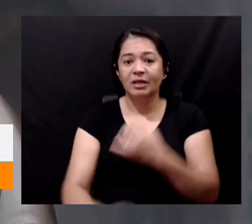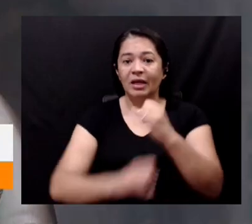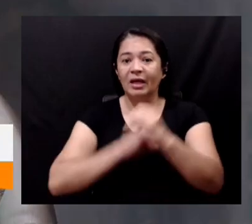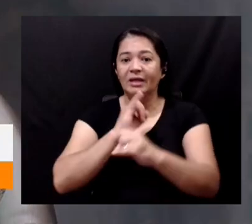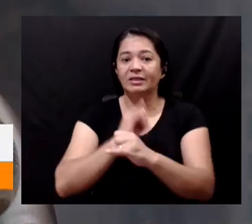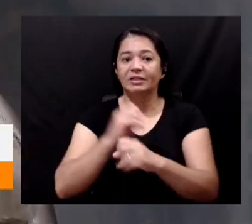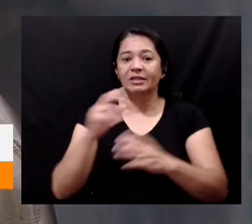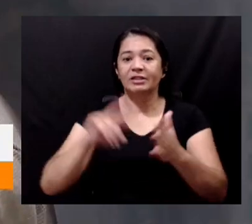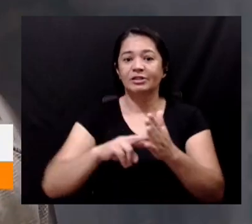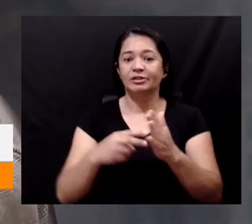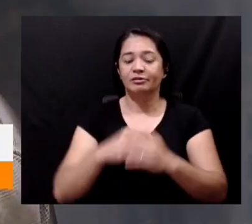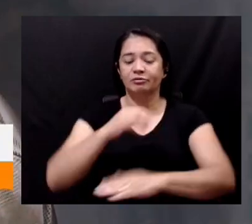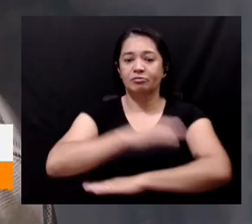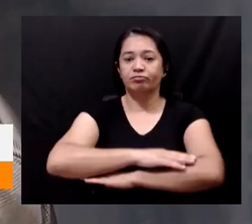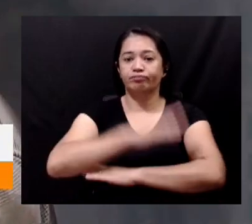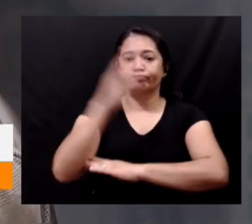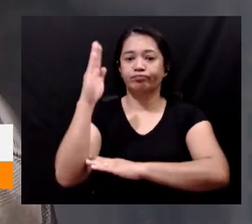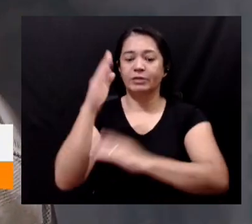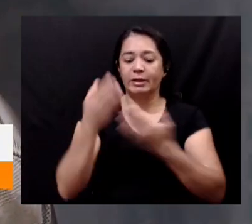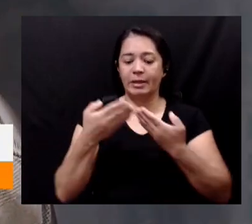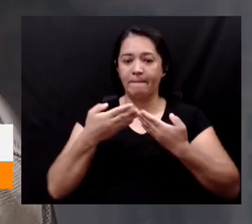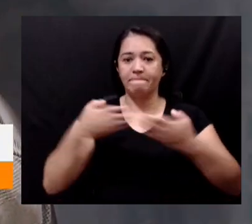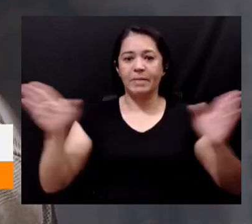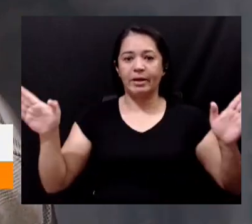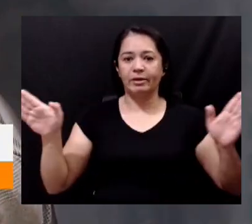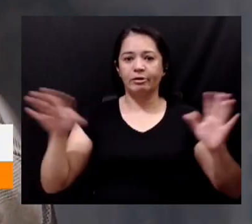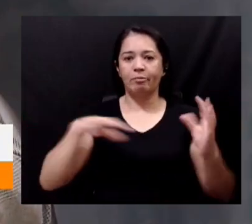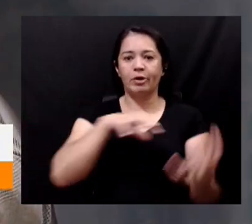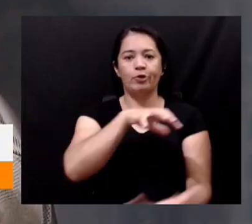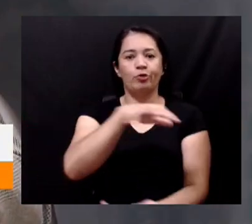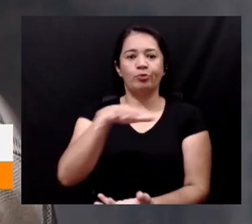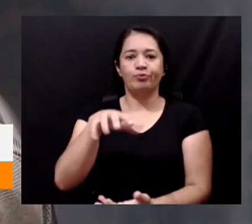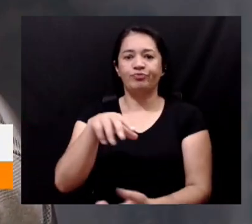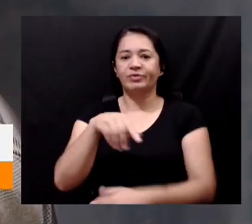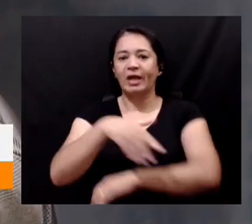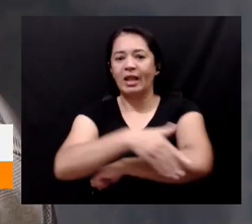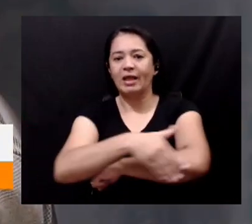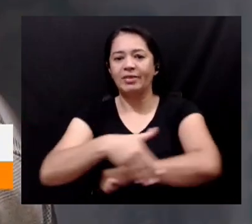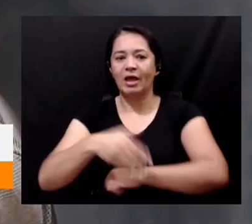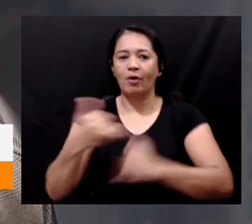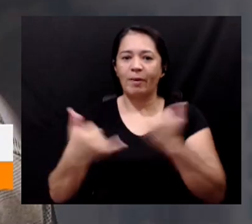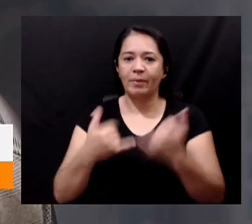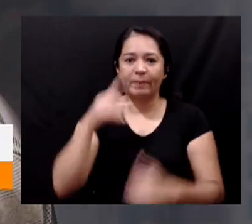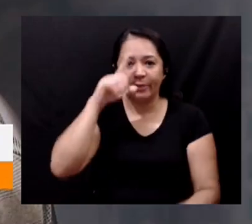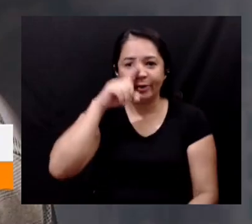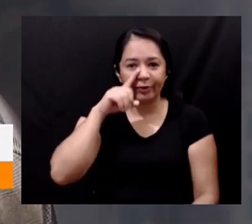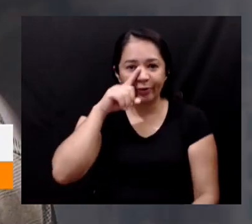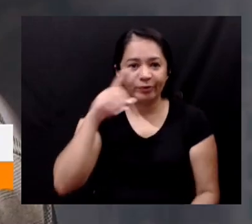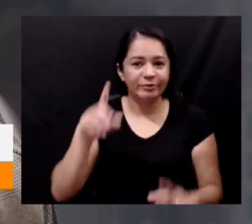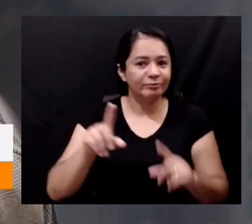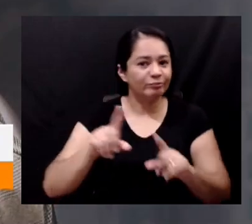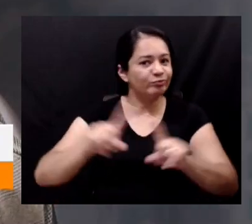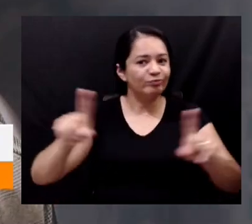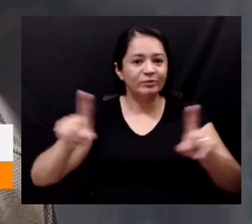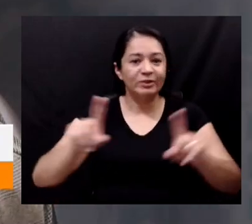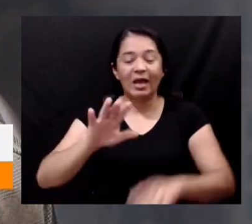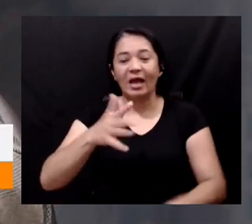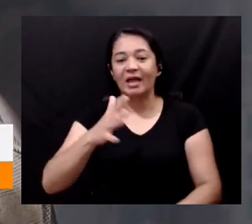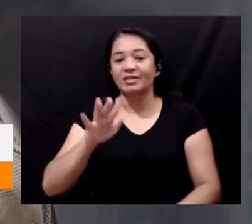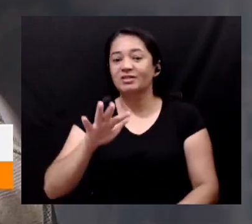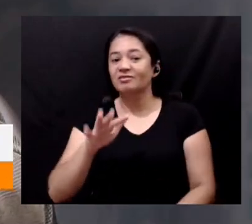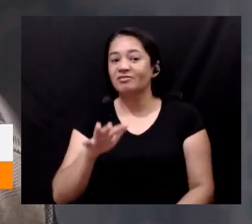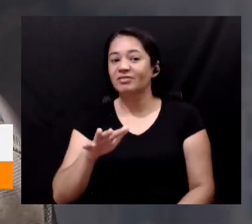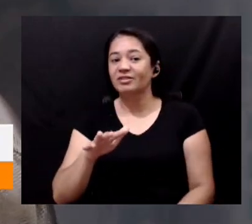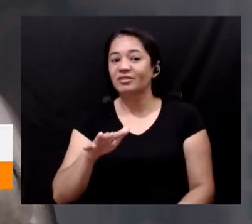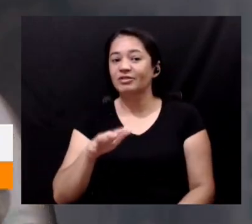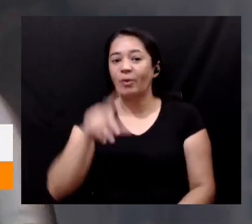um mundo que a Uhum. gente acha que ir na rua brincar é mais perigoso, mas É, não, muitas vezes não, né. Às vezes o